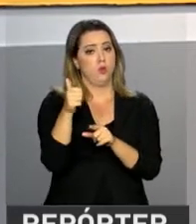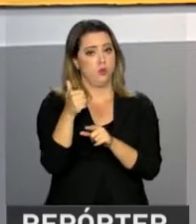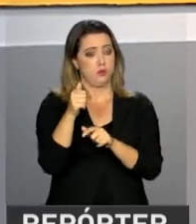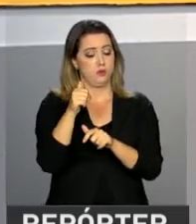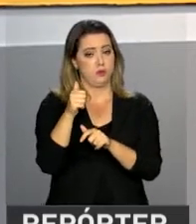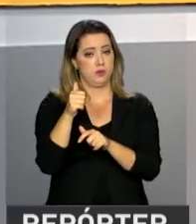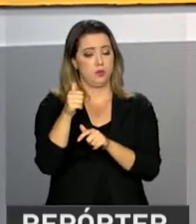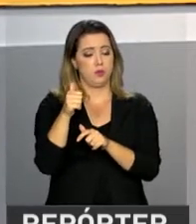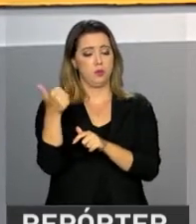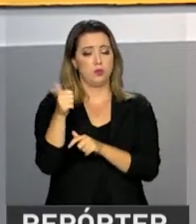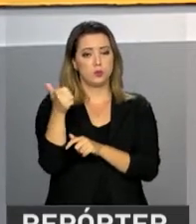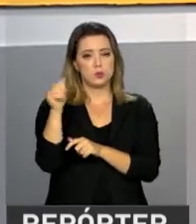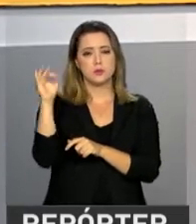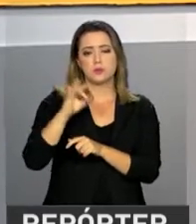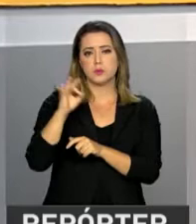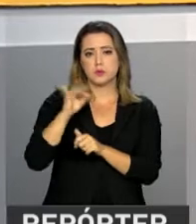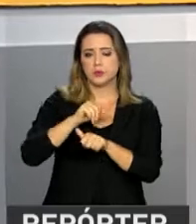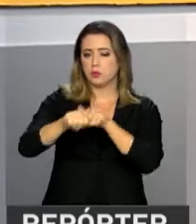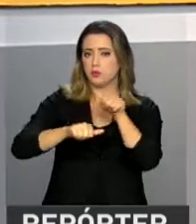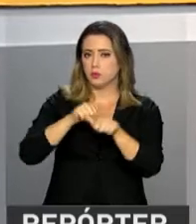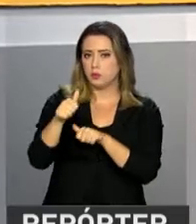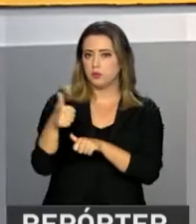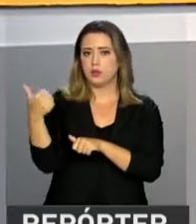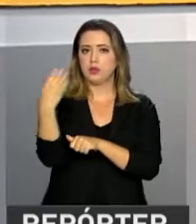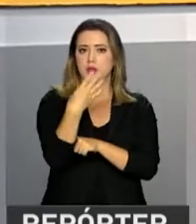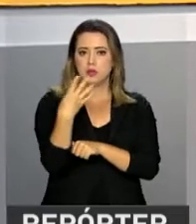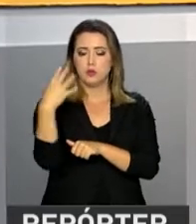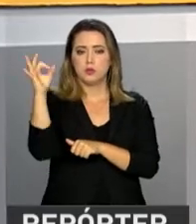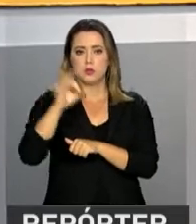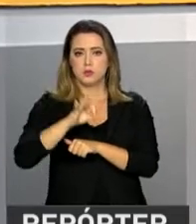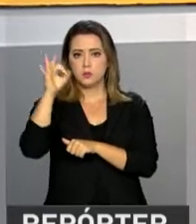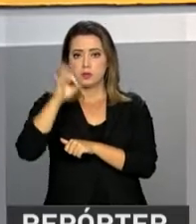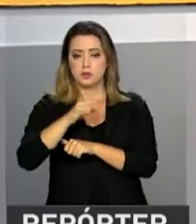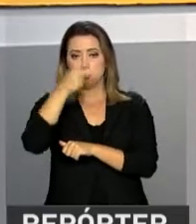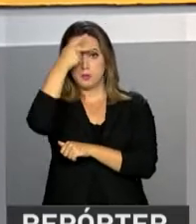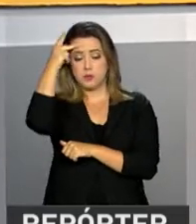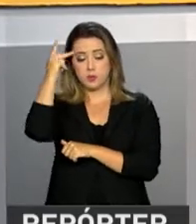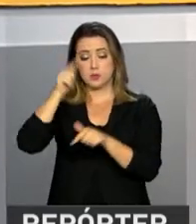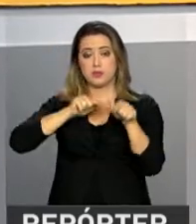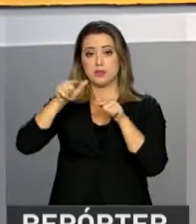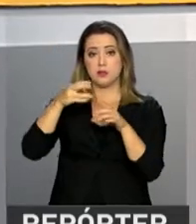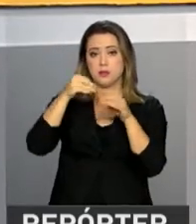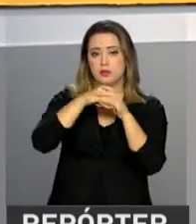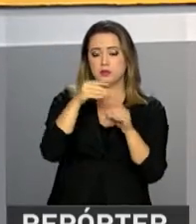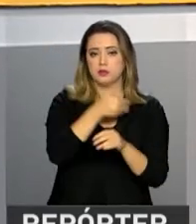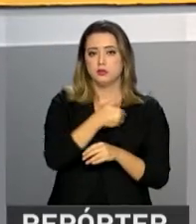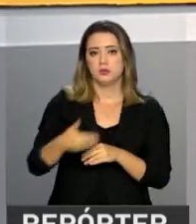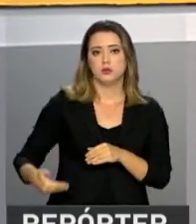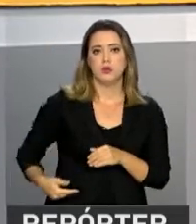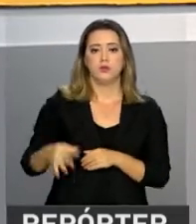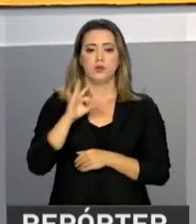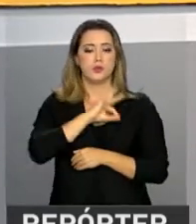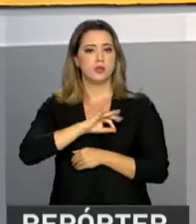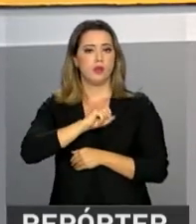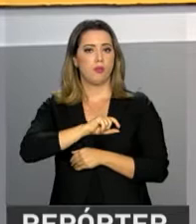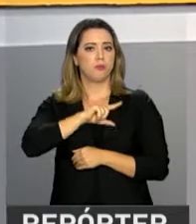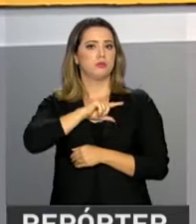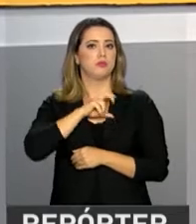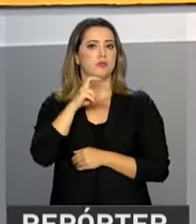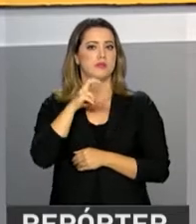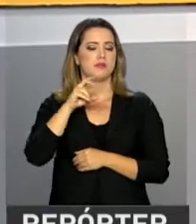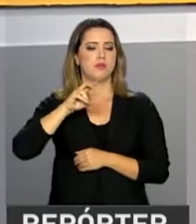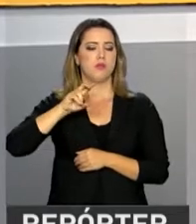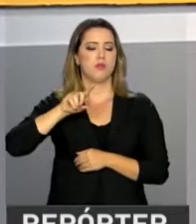para 14% para servidores públicos que recebem mais do que cinco mil reais por mês também foi anunciada uma